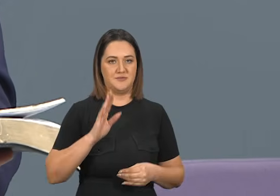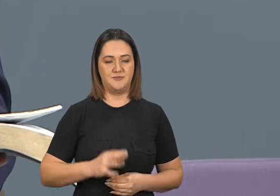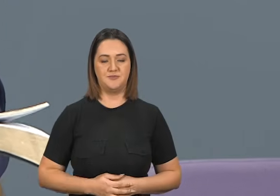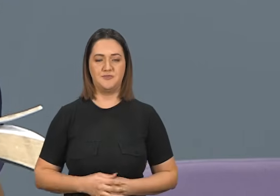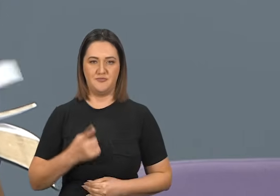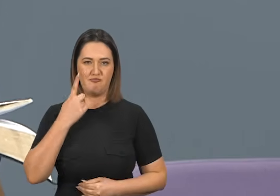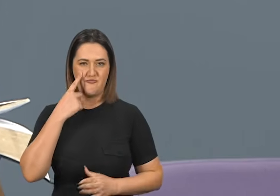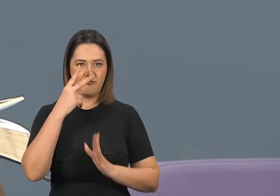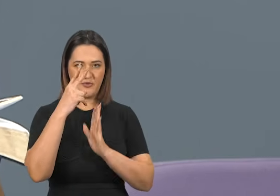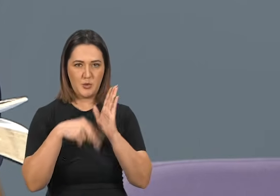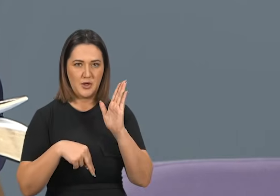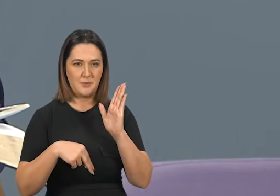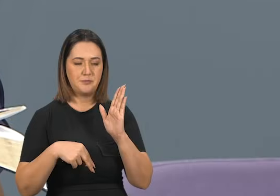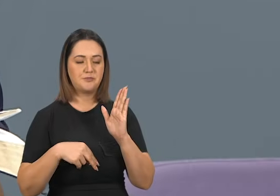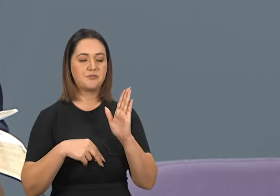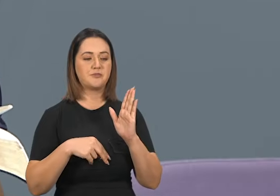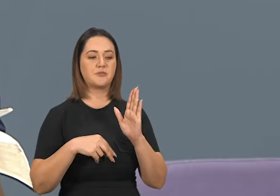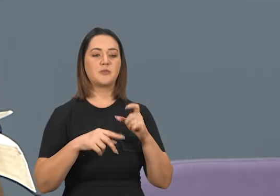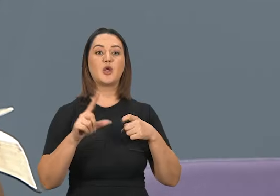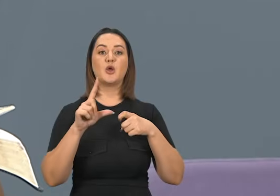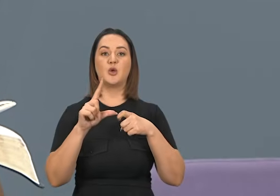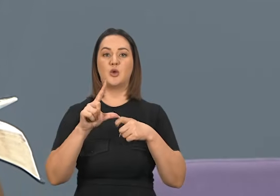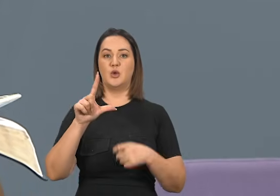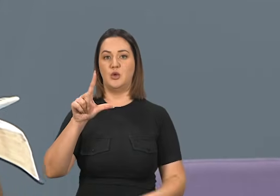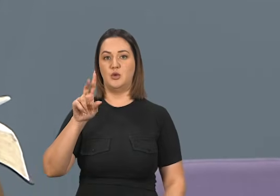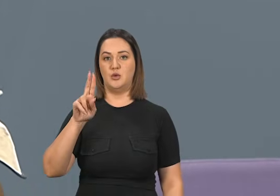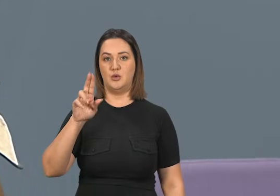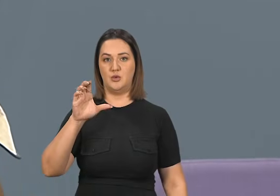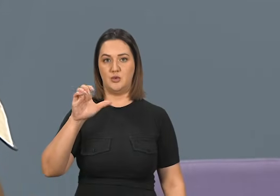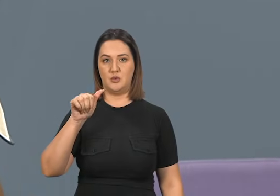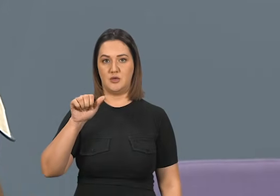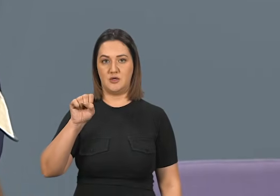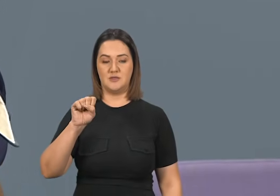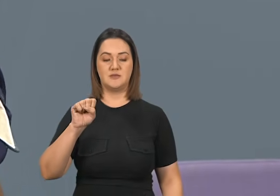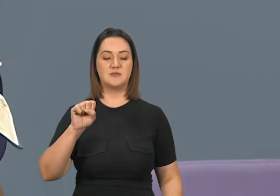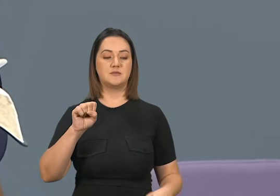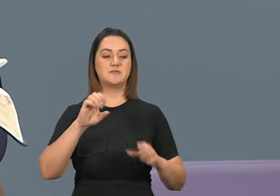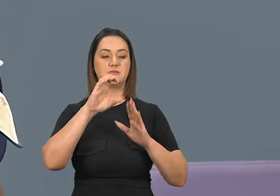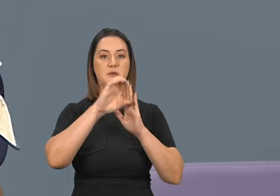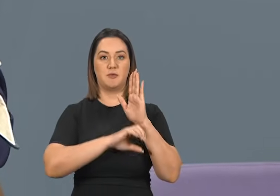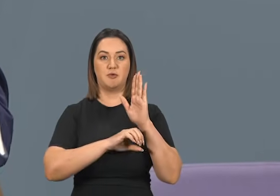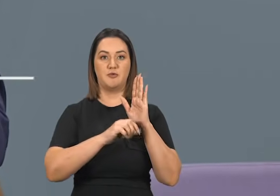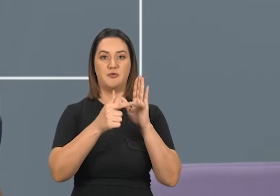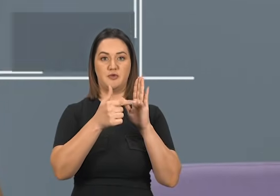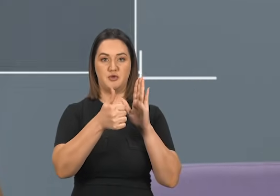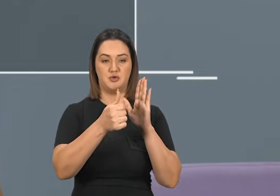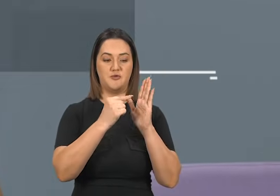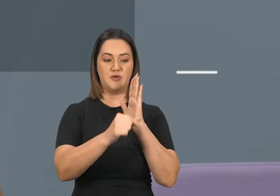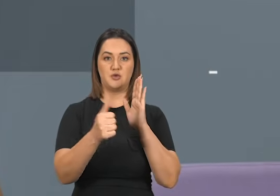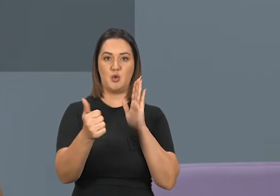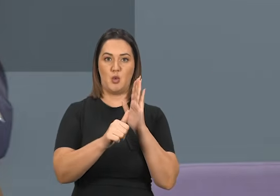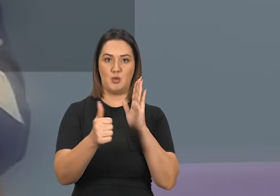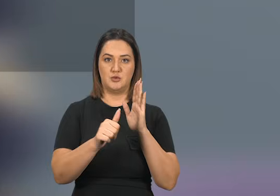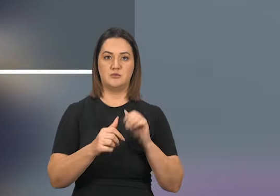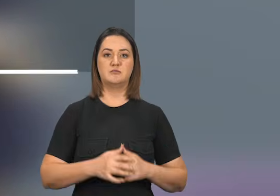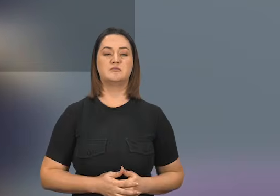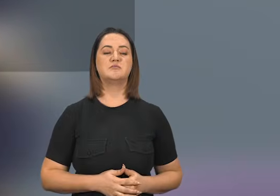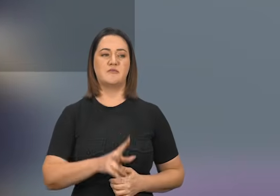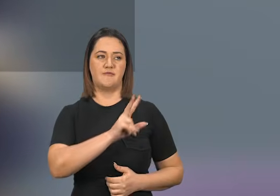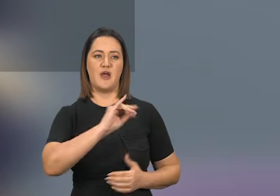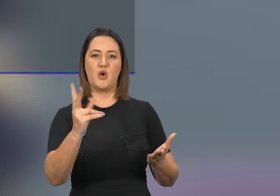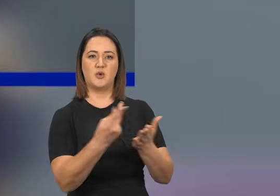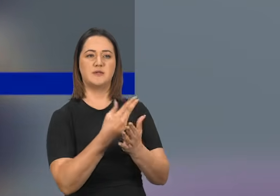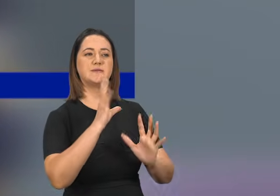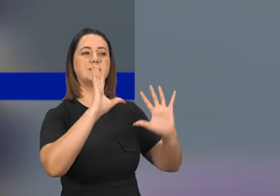21. Aqui está Lucas capítulo 21, verso 11. Fala assim: haverá